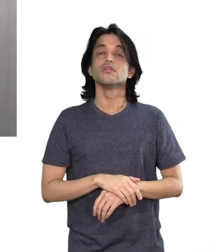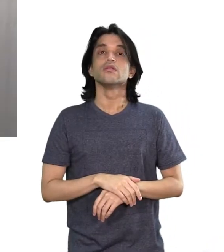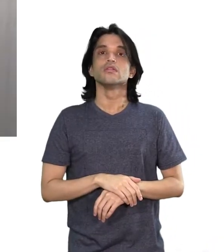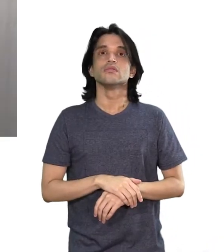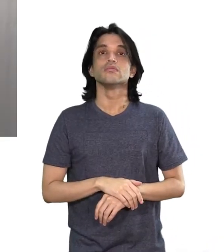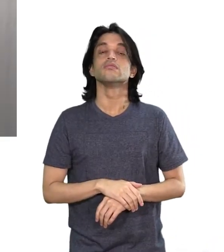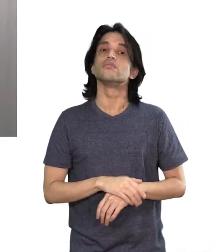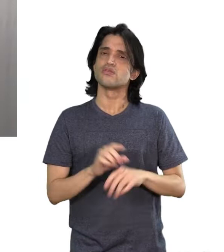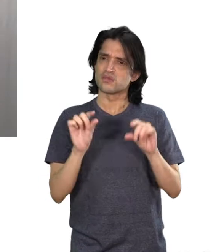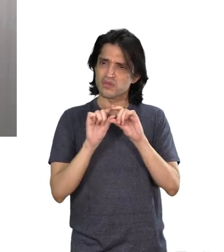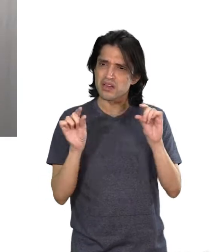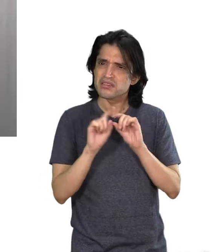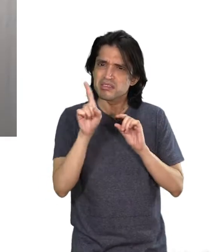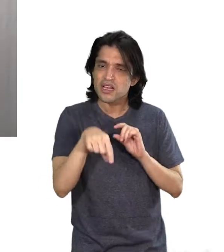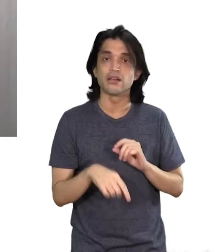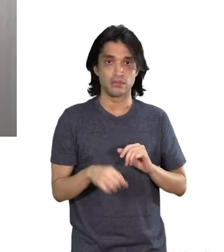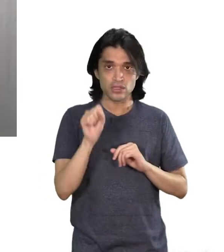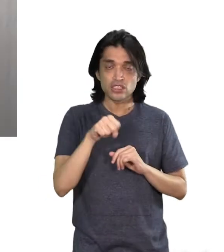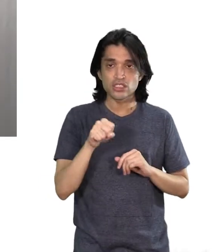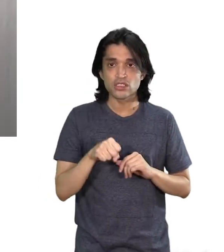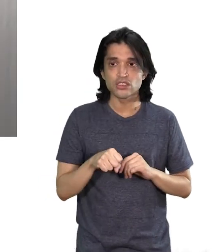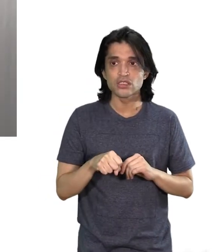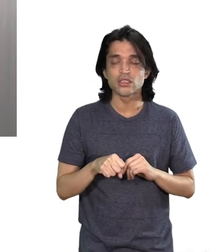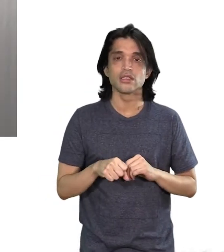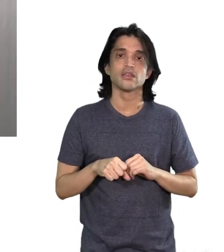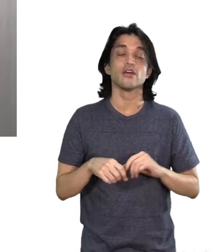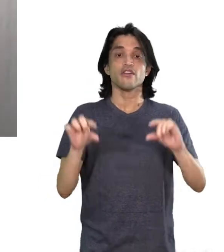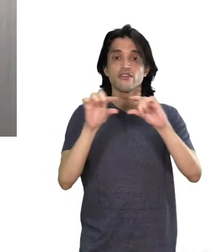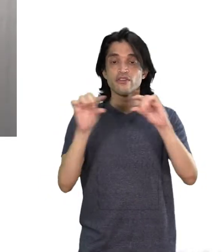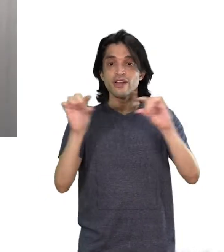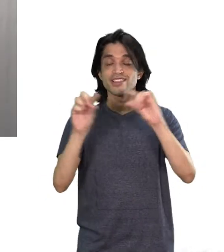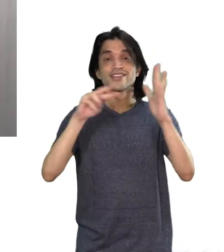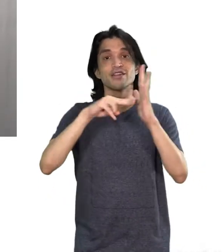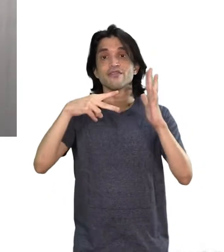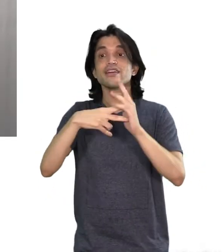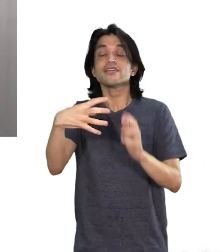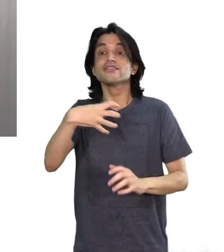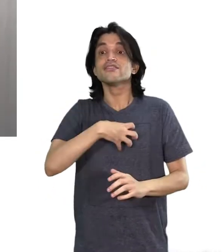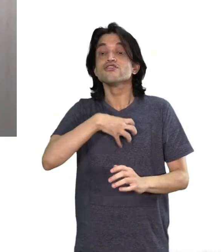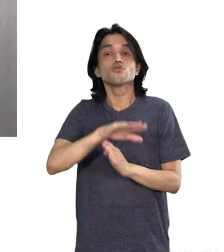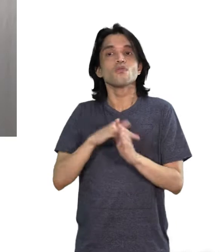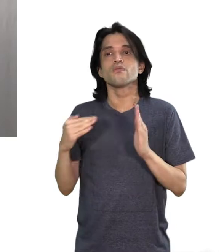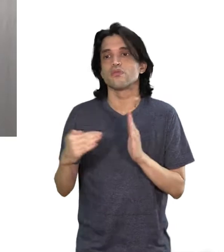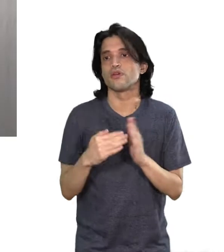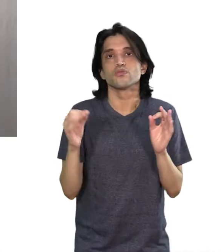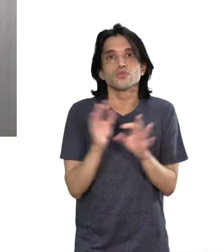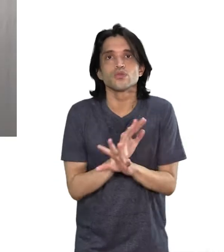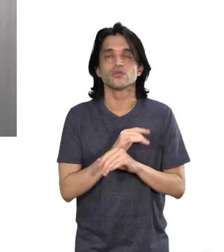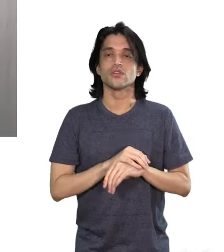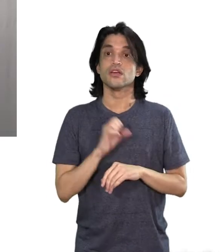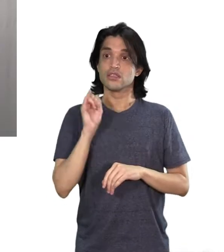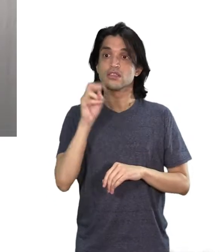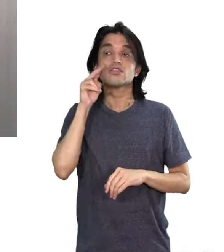uma frase, basta possuir sentido completo. Quando ouvimos ou lemos essas frases, compreendemos o